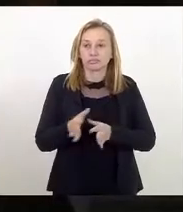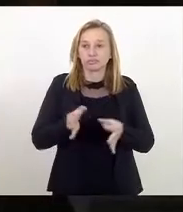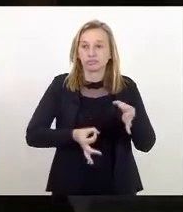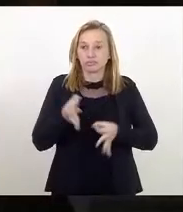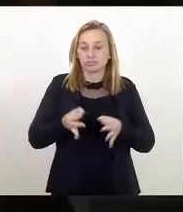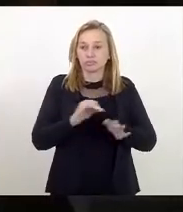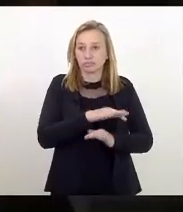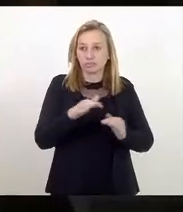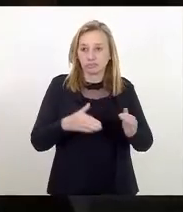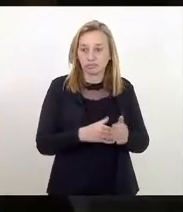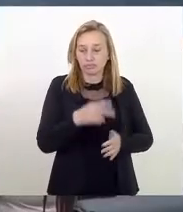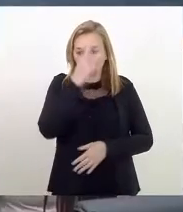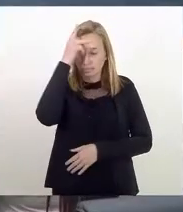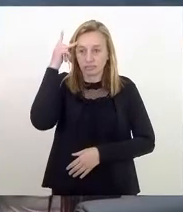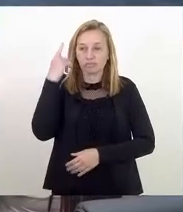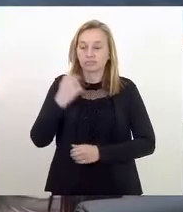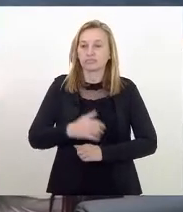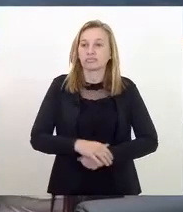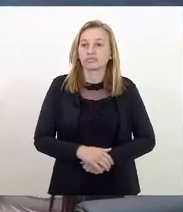tanta gente.